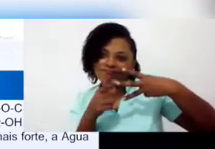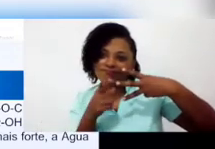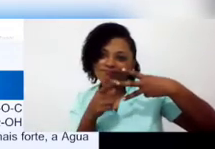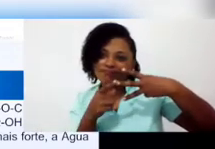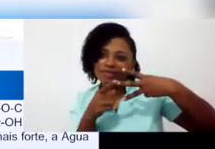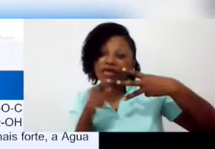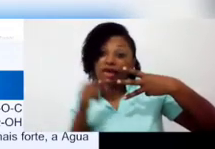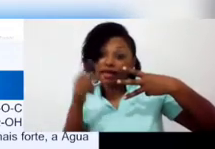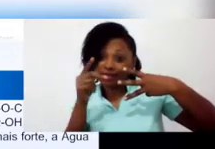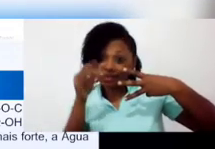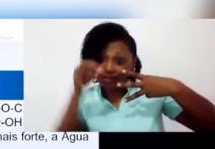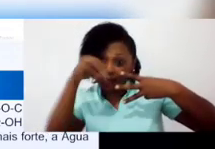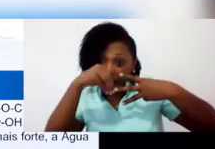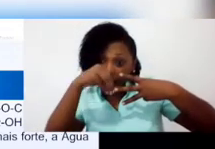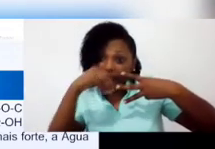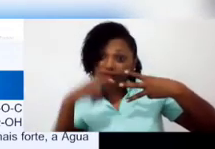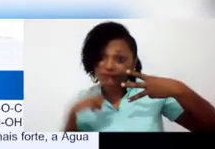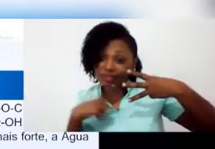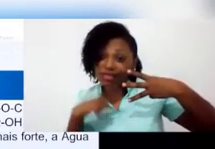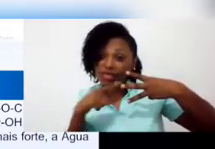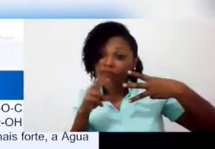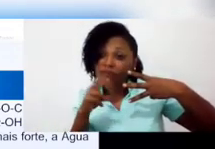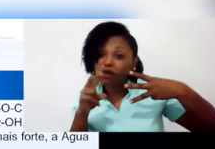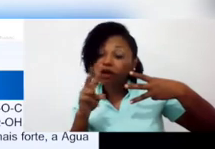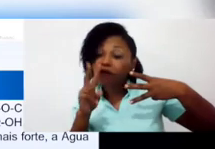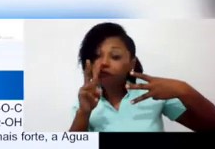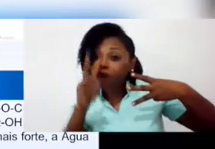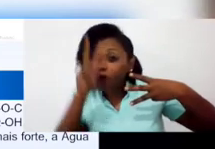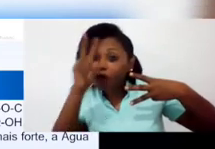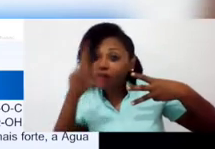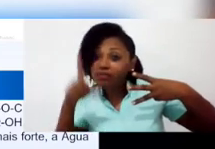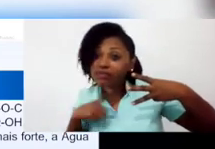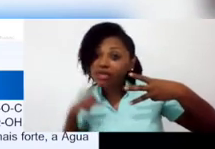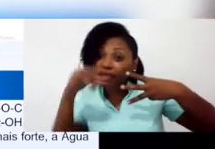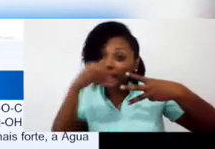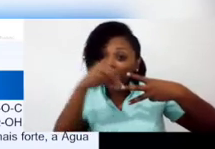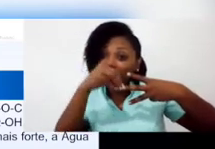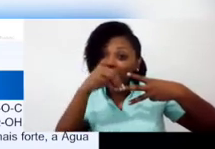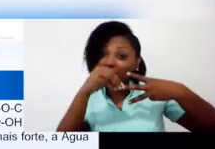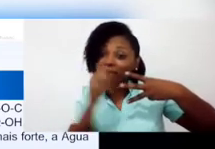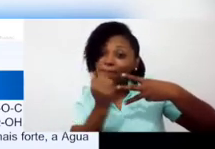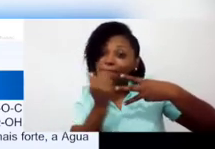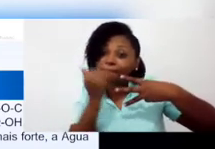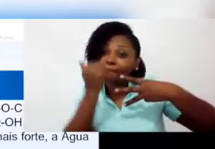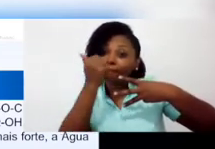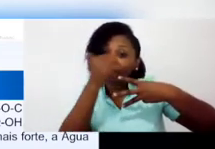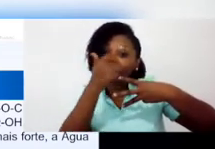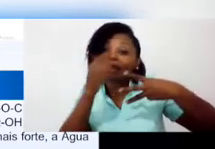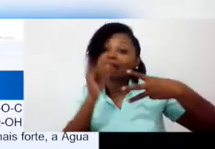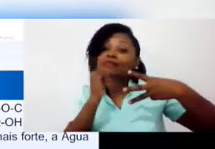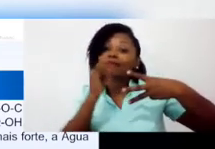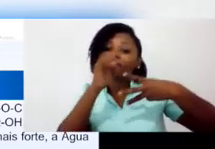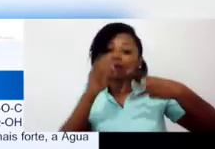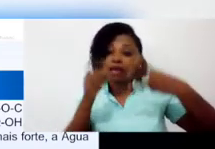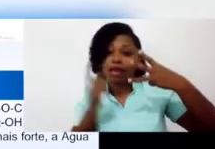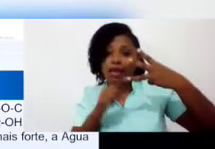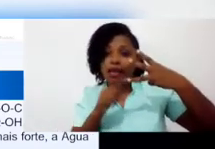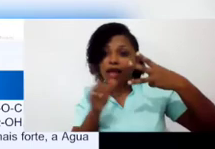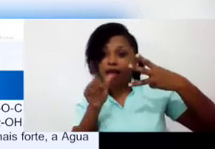de vapor dele é menor. Por quê? Porque as forças intermoleculares, as forças de atração entre o álcool são